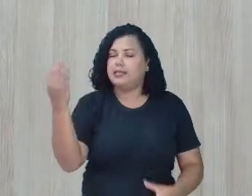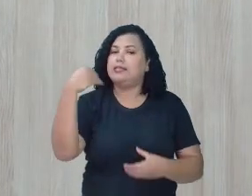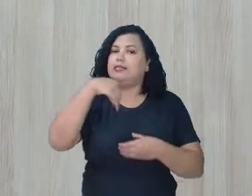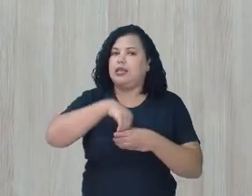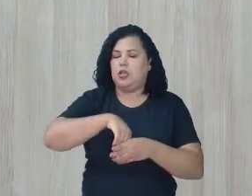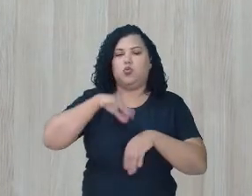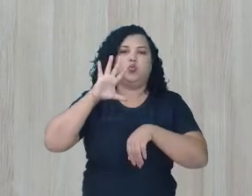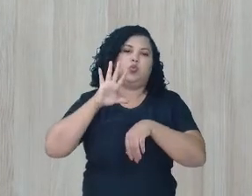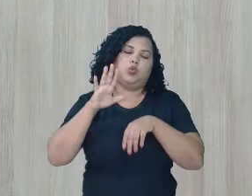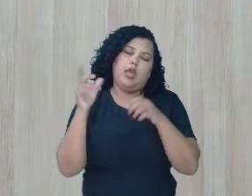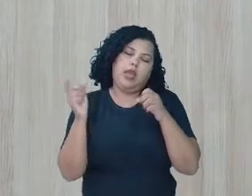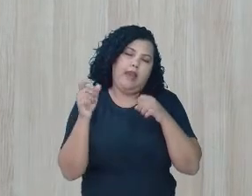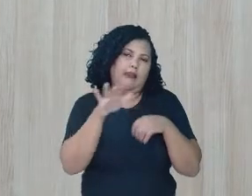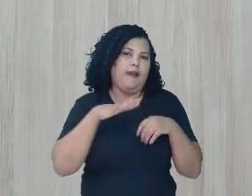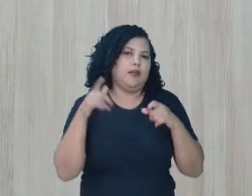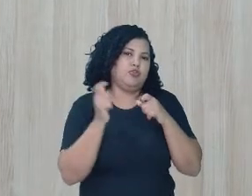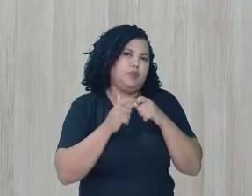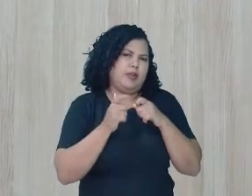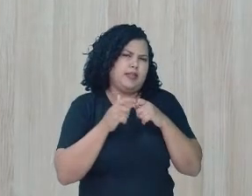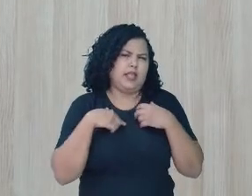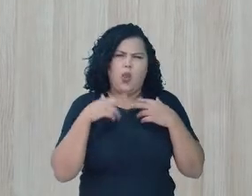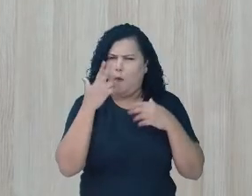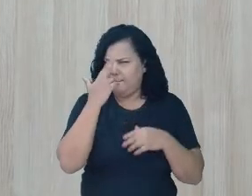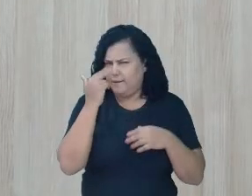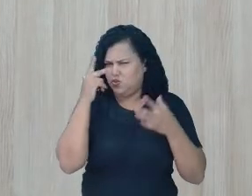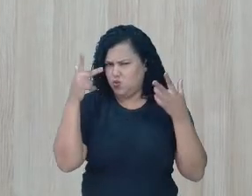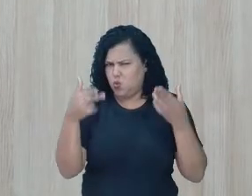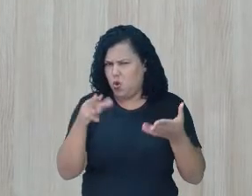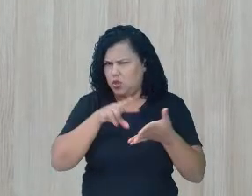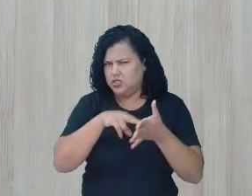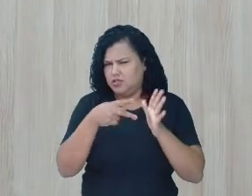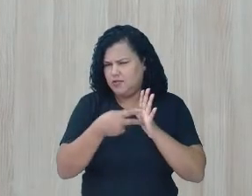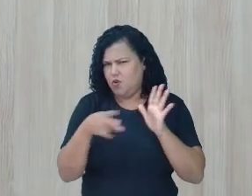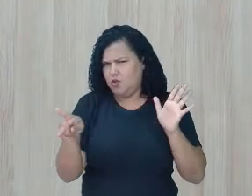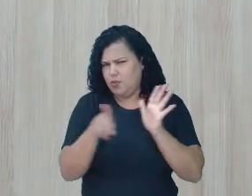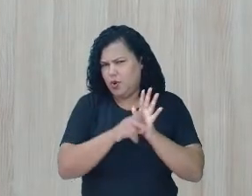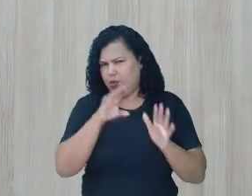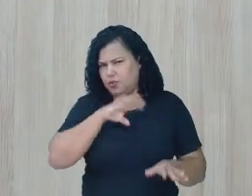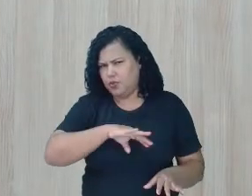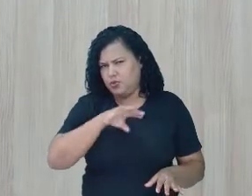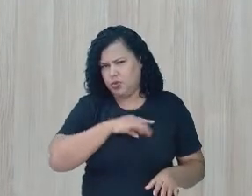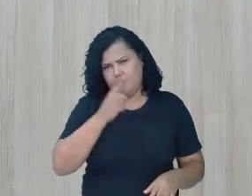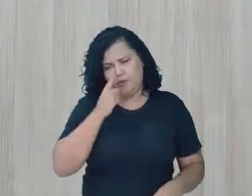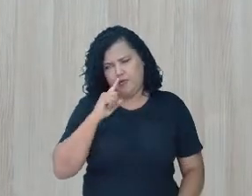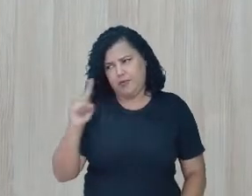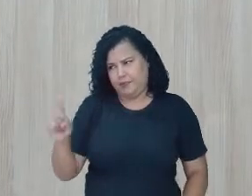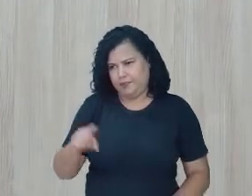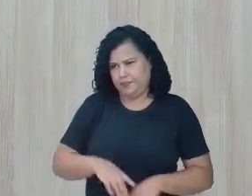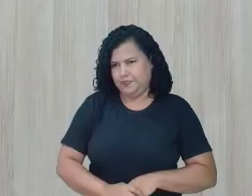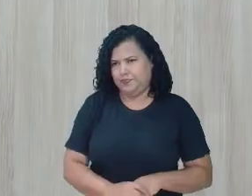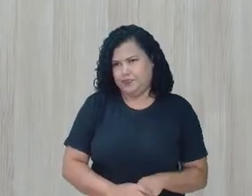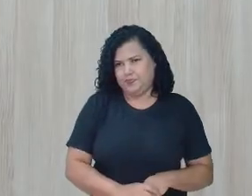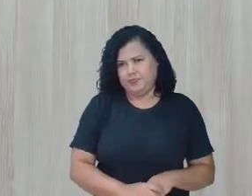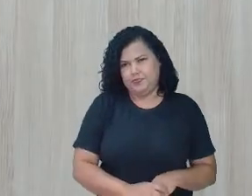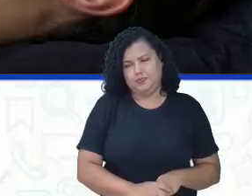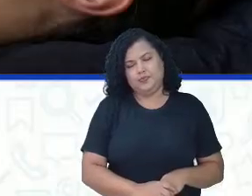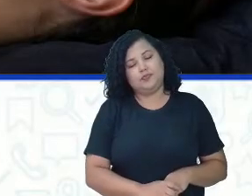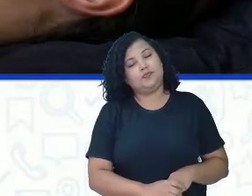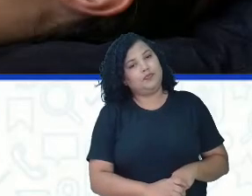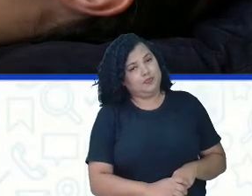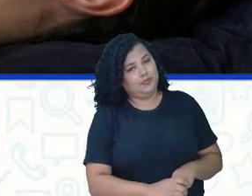para a medicina? Será que é o mesmo que acontece com a língua portuguesa? Vamos dar uma olhadinha, ó. As